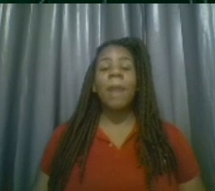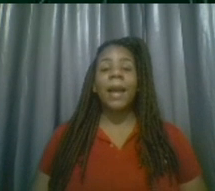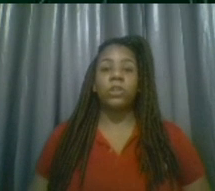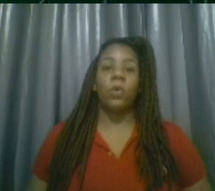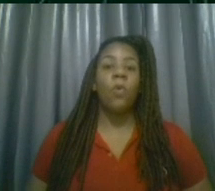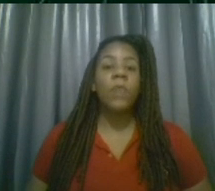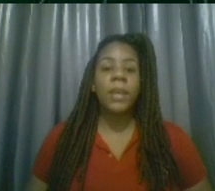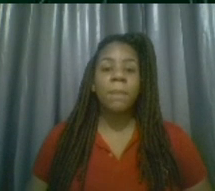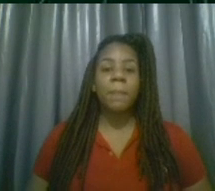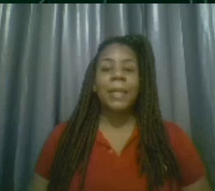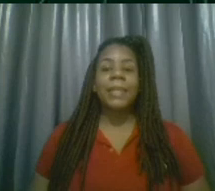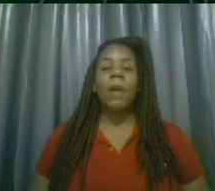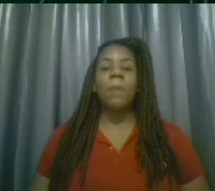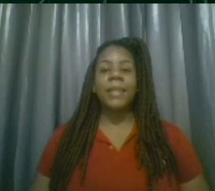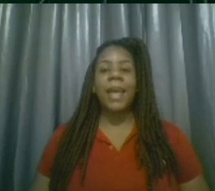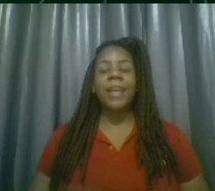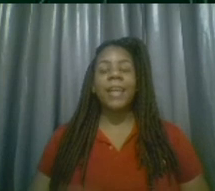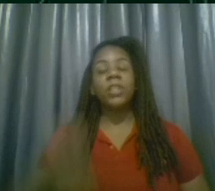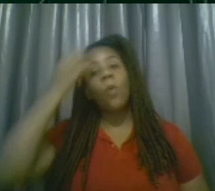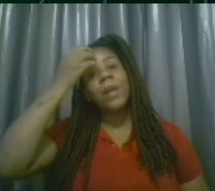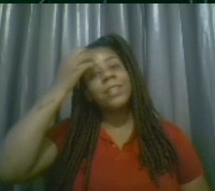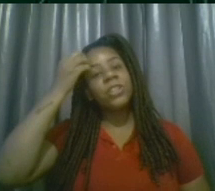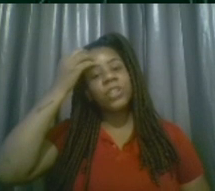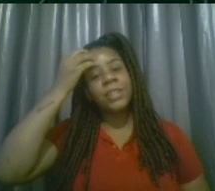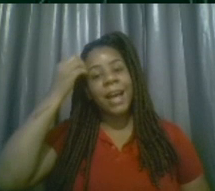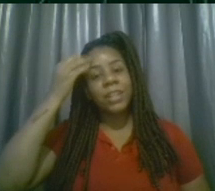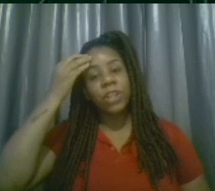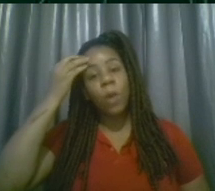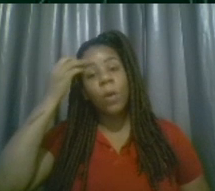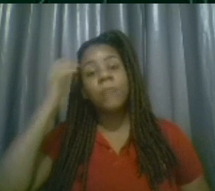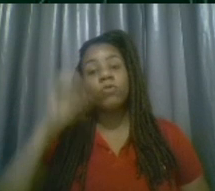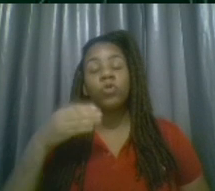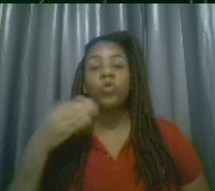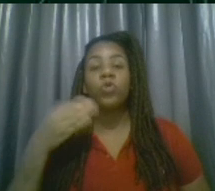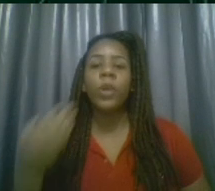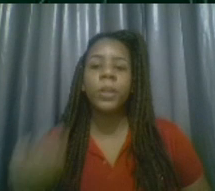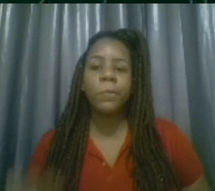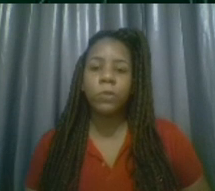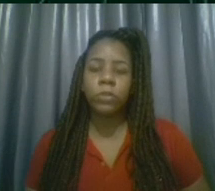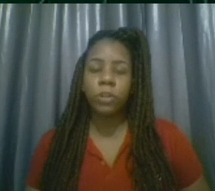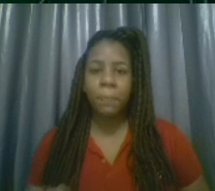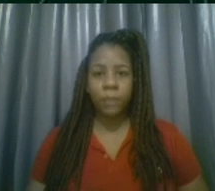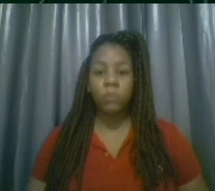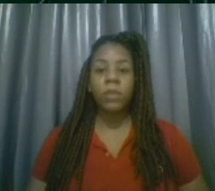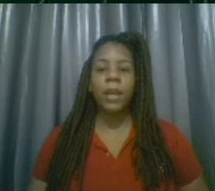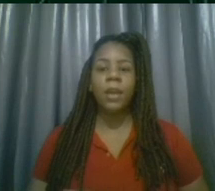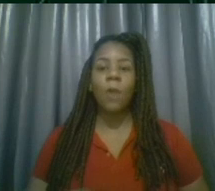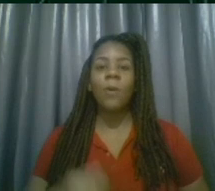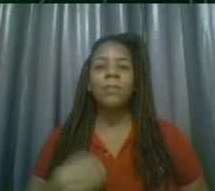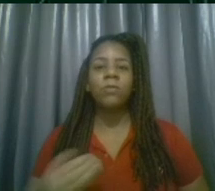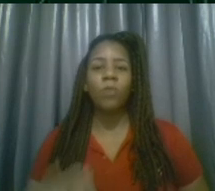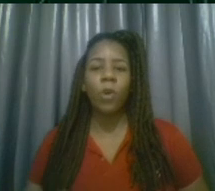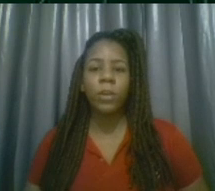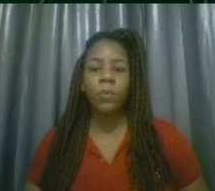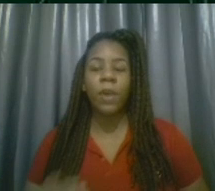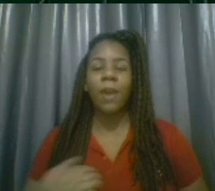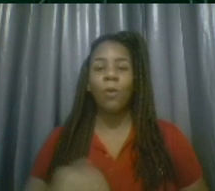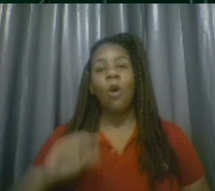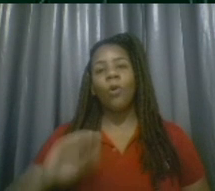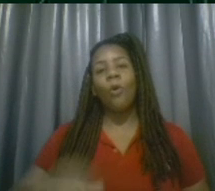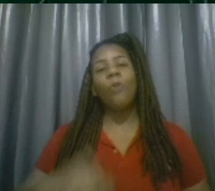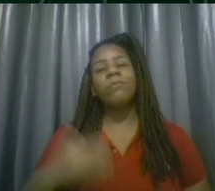O mais com i dá uma ideia de quantidade, é o antônimo de menos. O que é o antônimo?